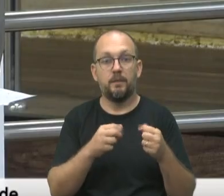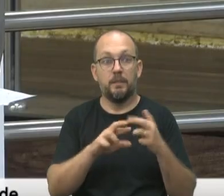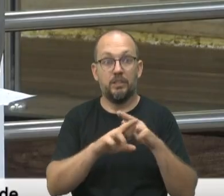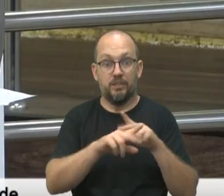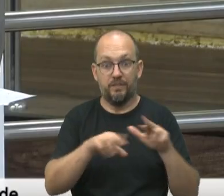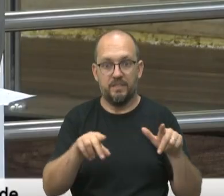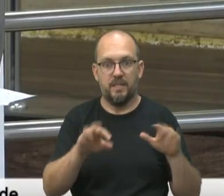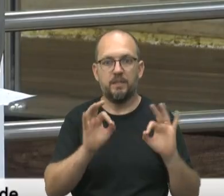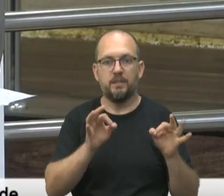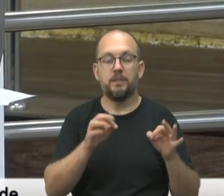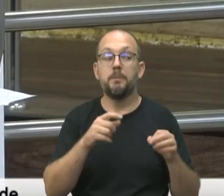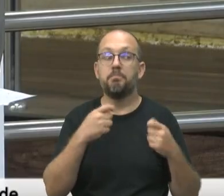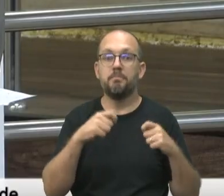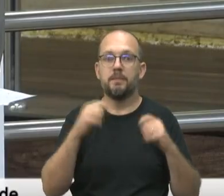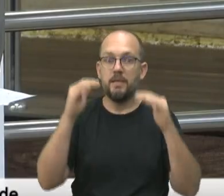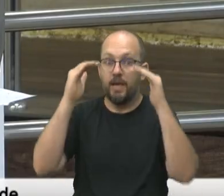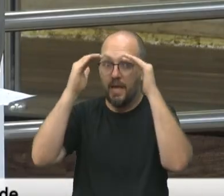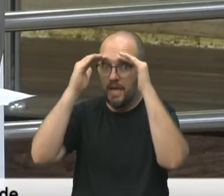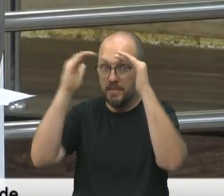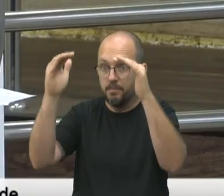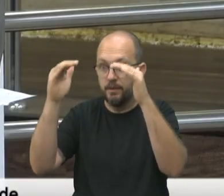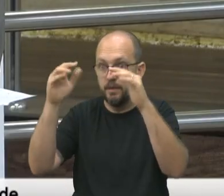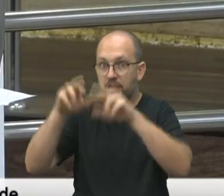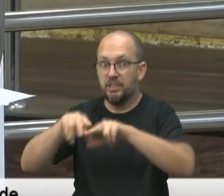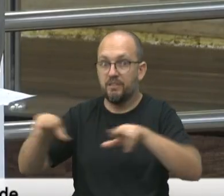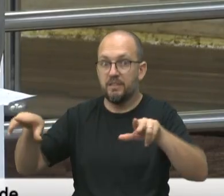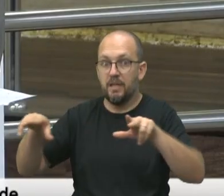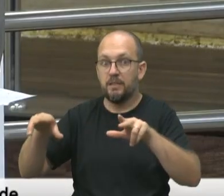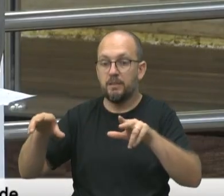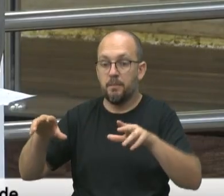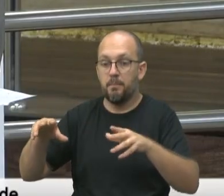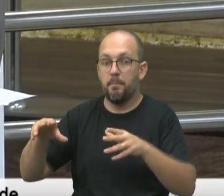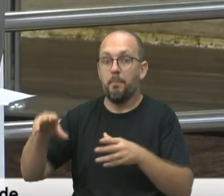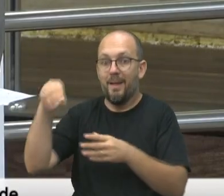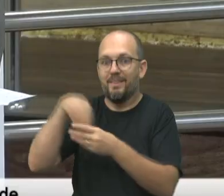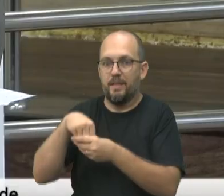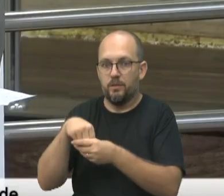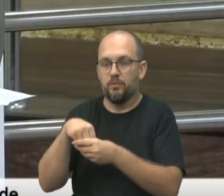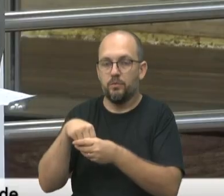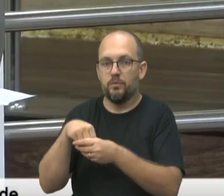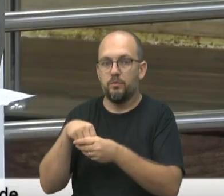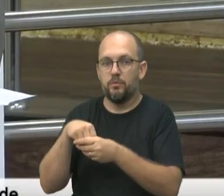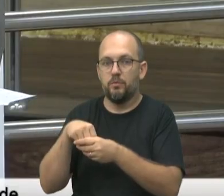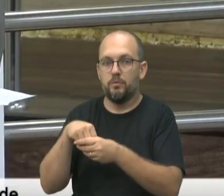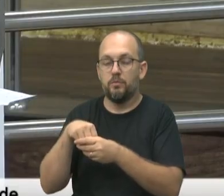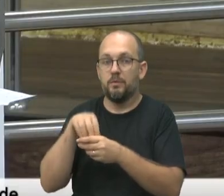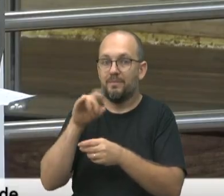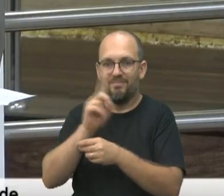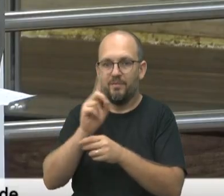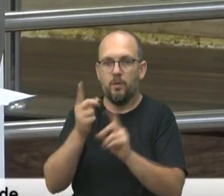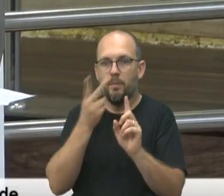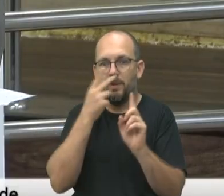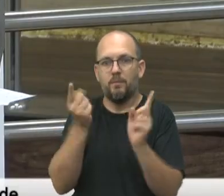precisamos ser capazes de respeitar a diversidade para dentro. Senão, a gente inverte os papéis. Se a gente luta pelo respeito